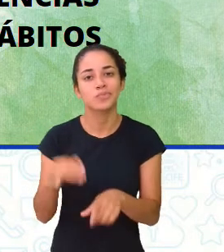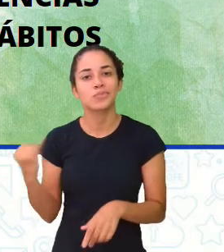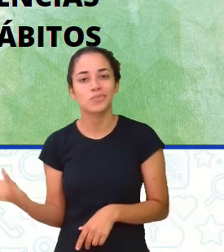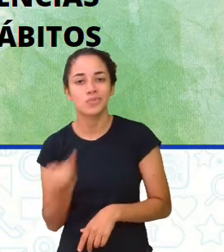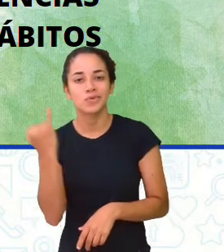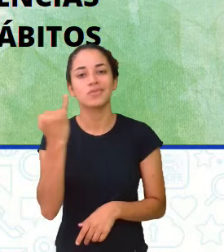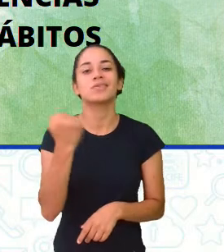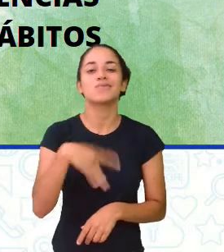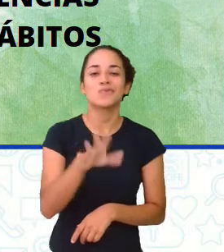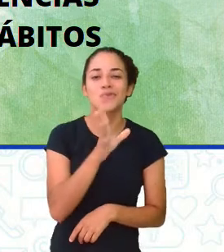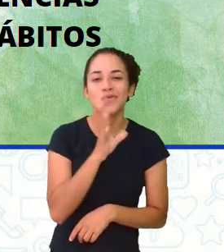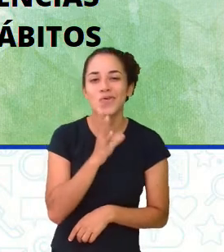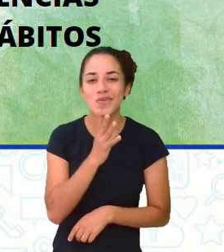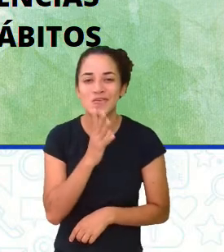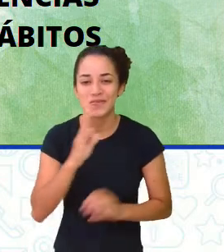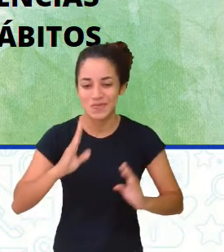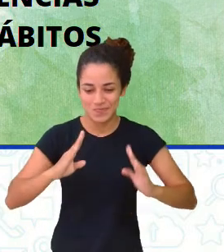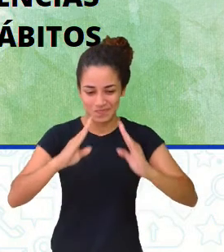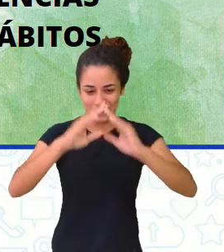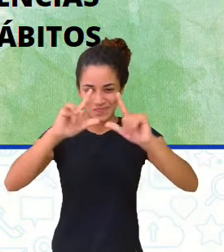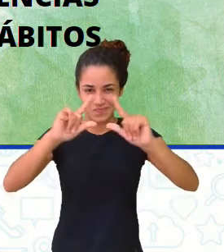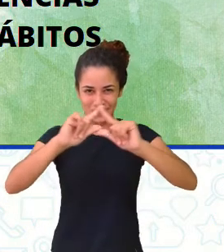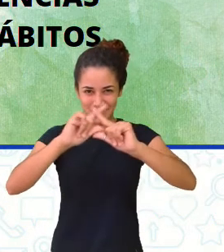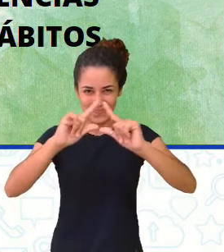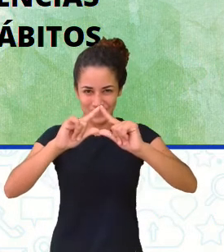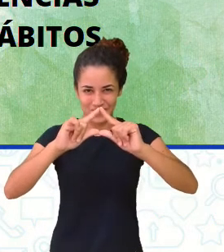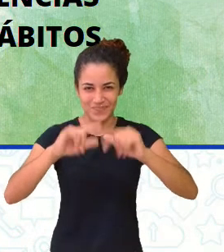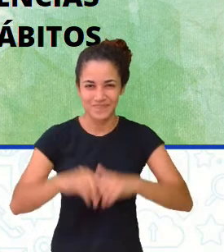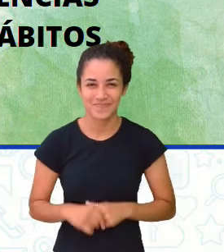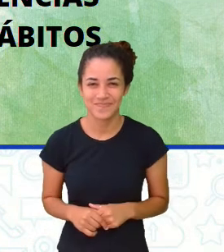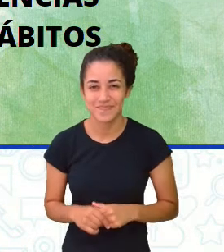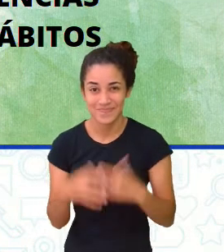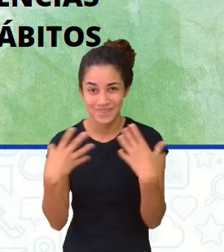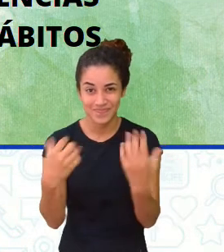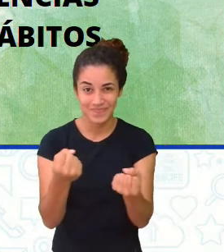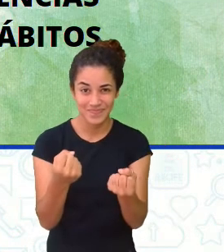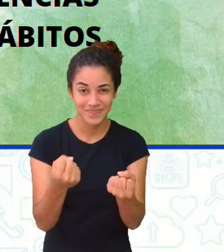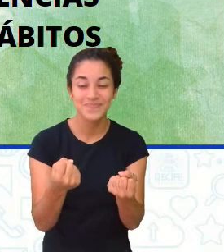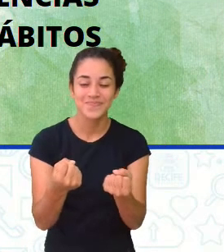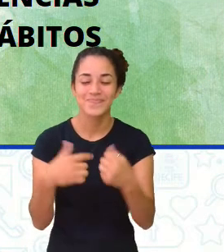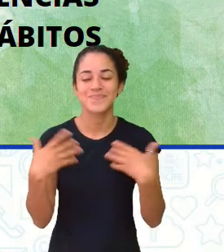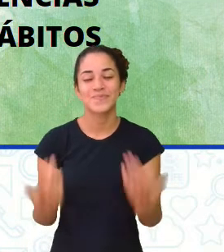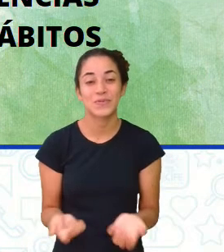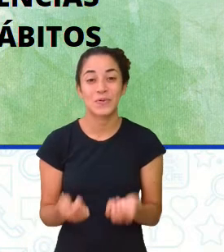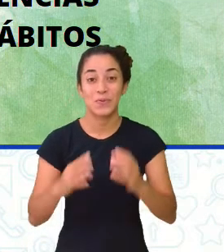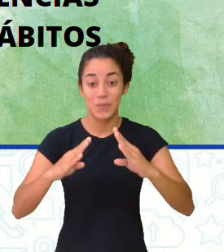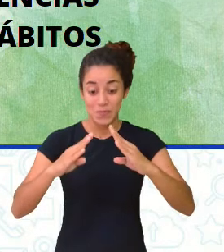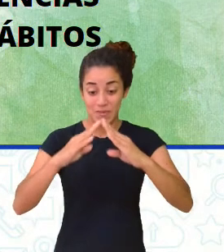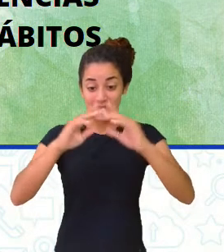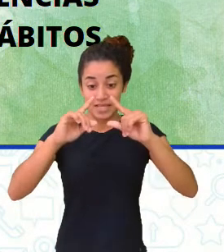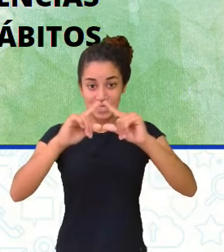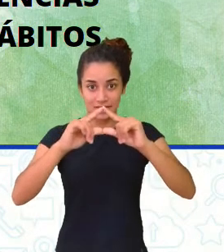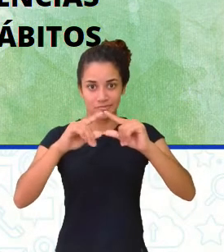da gente conhecer a pirâmide alimentar. Vamos comigo? A pirâmide alimentar tem sofrido